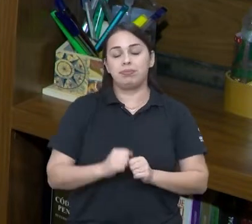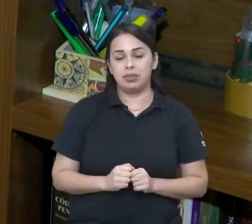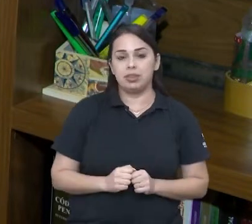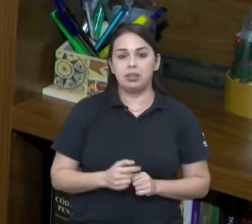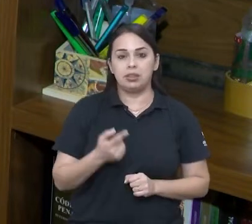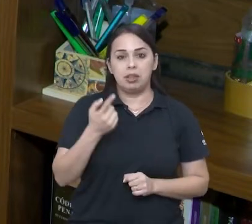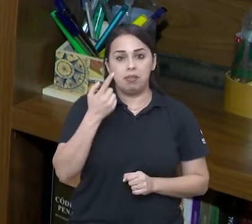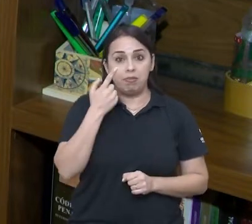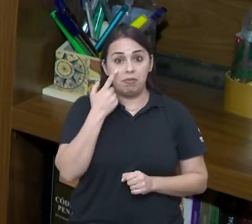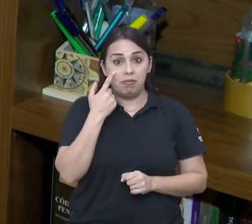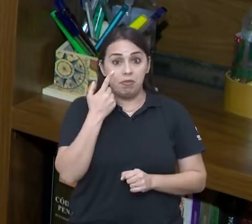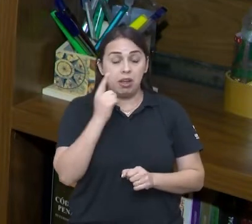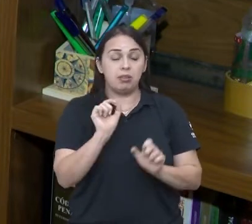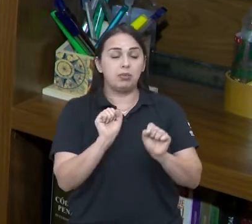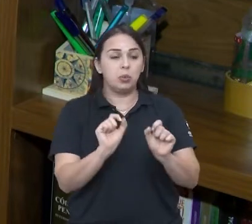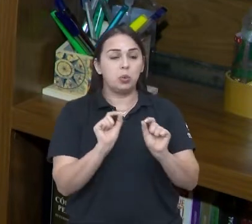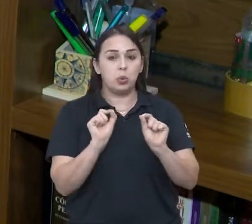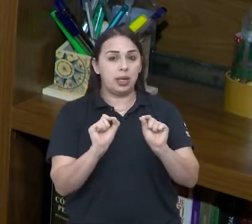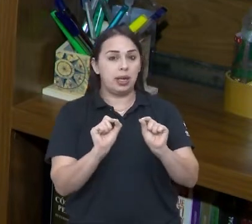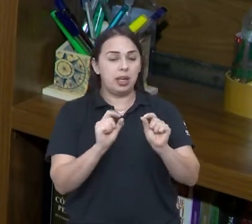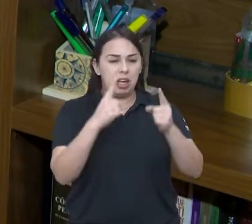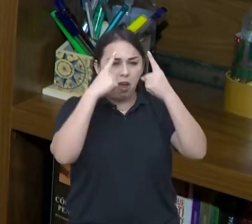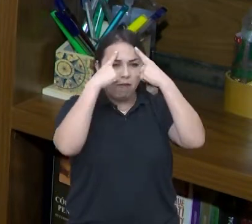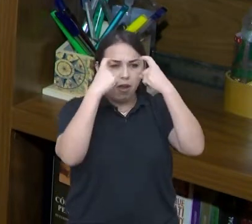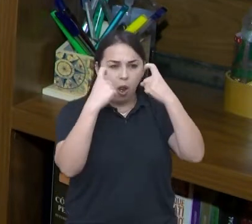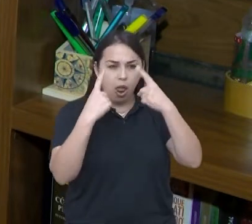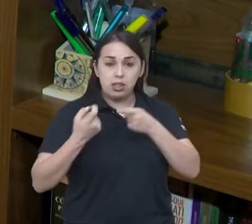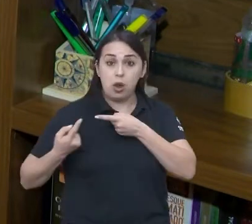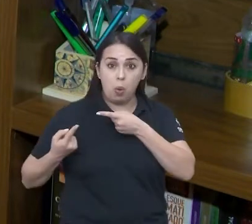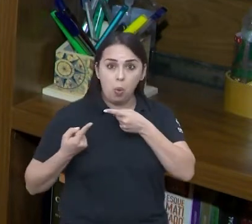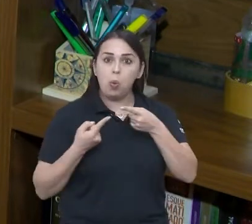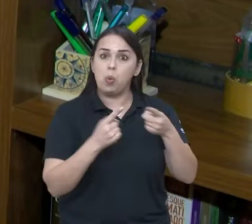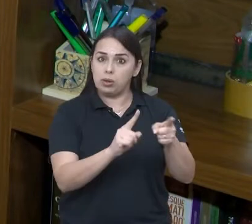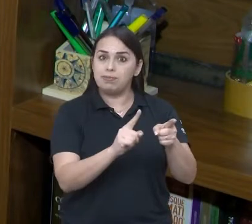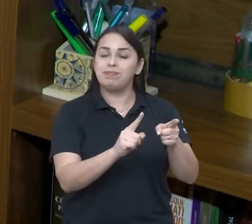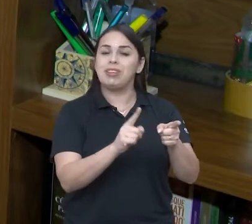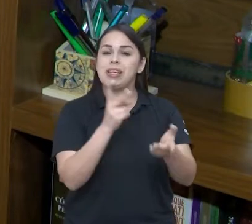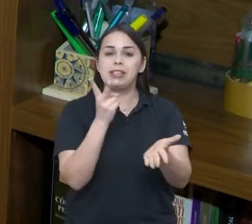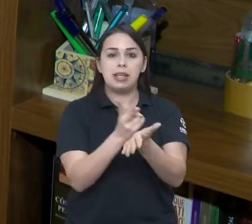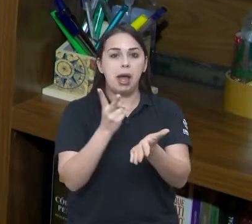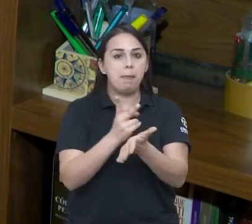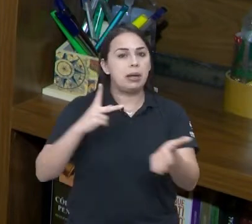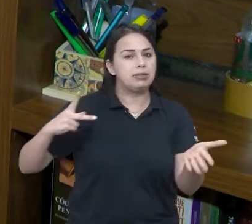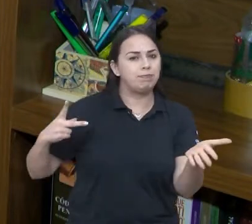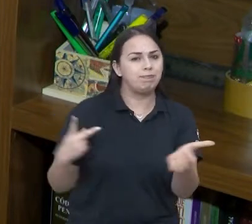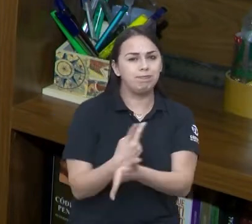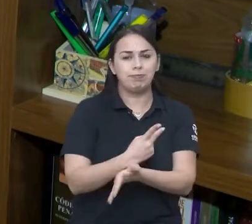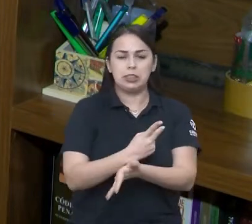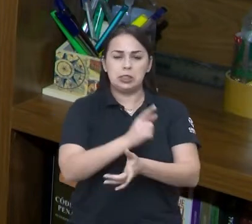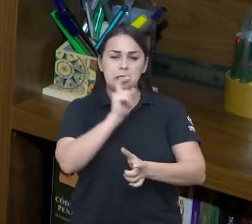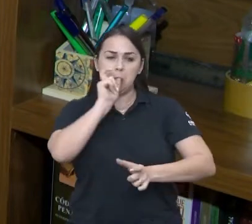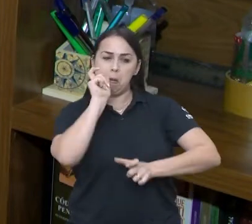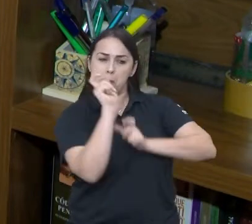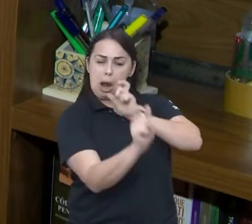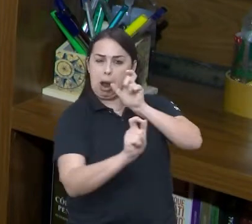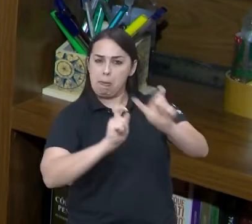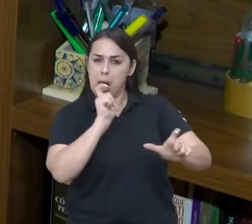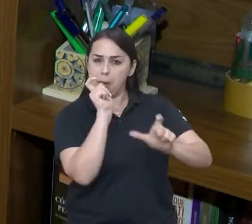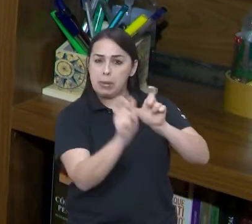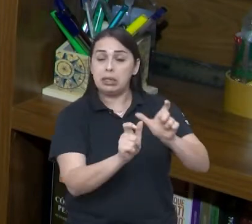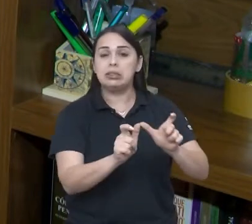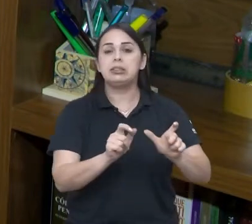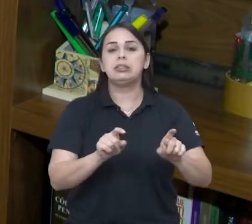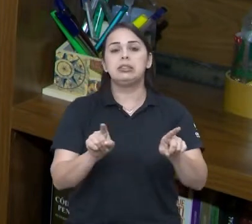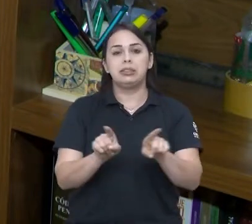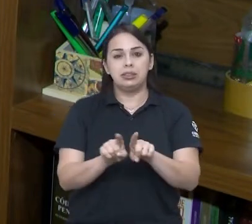Você vê que hoje os bolsões de miséria e de violência estão presentes maciçamente o povo preto